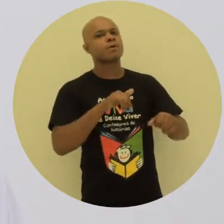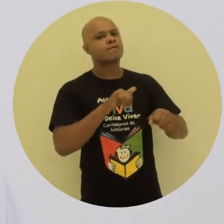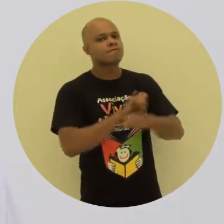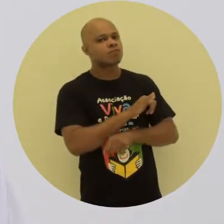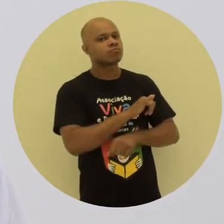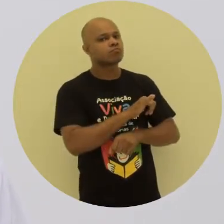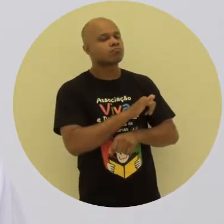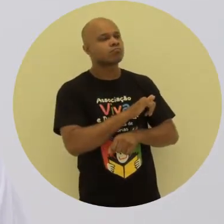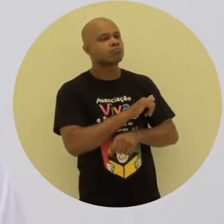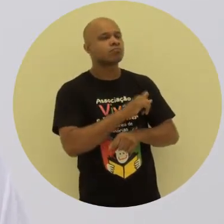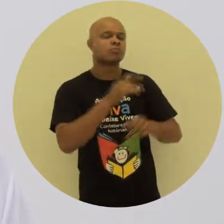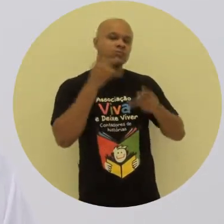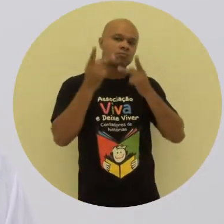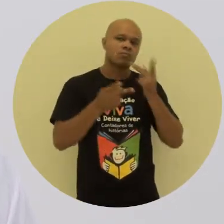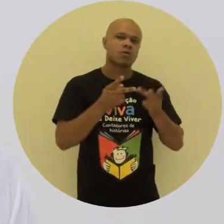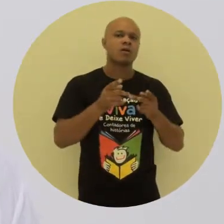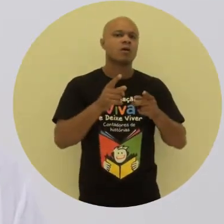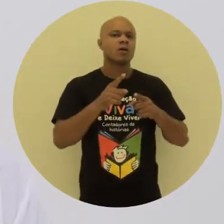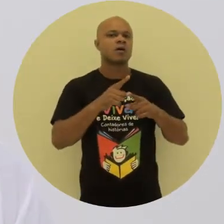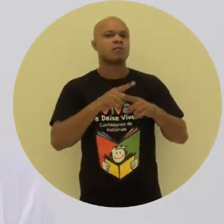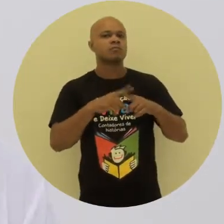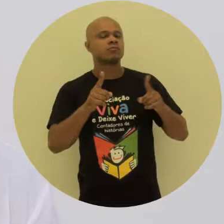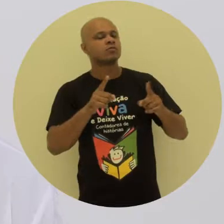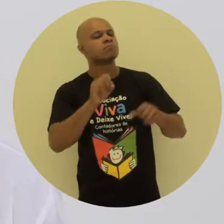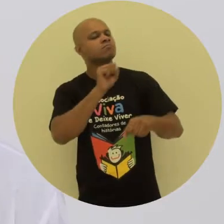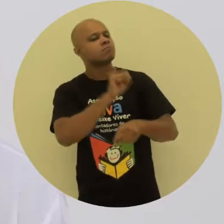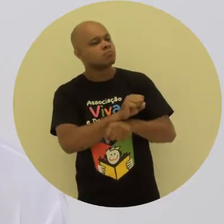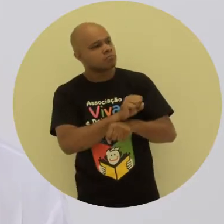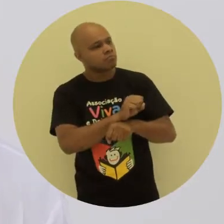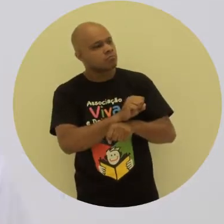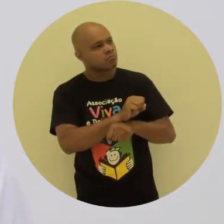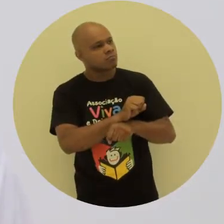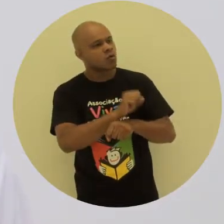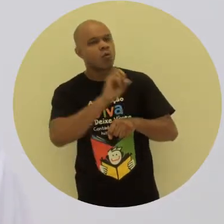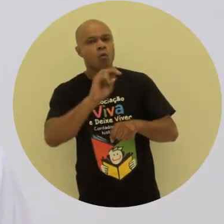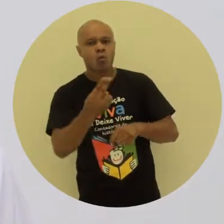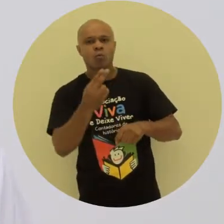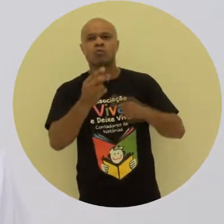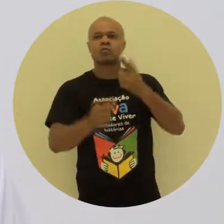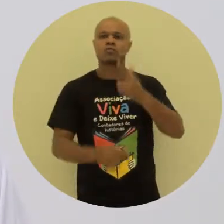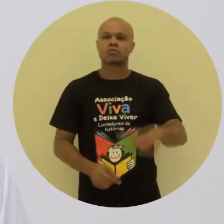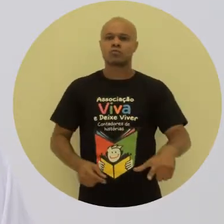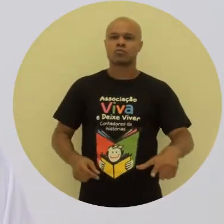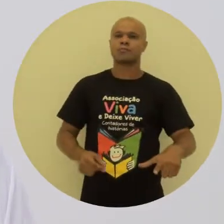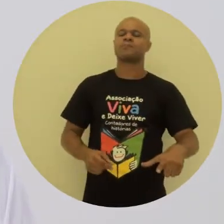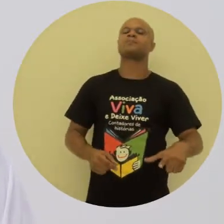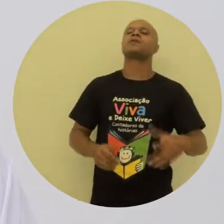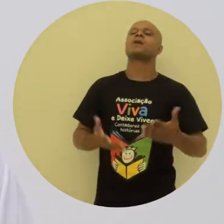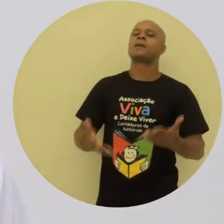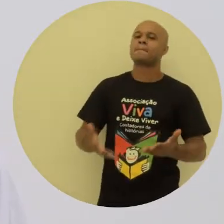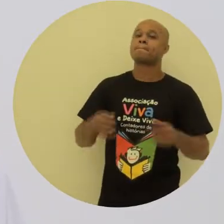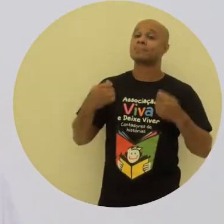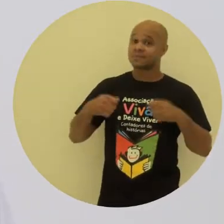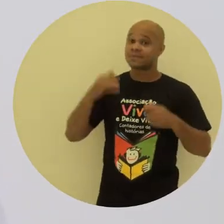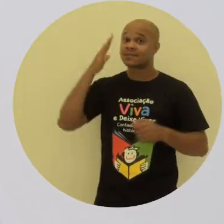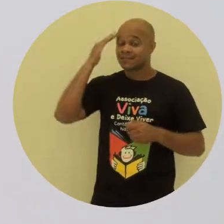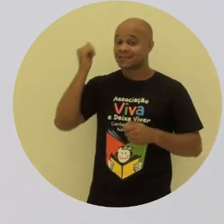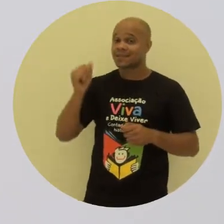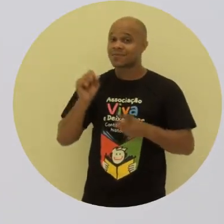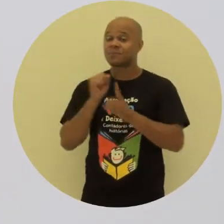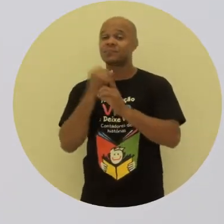fato, ele para ou continua a história com a Vive e Deixe Viver. A Associação Vive e Deixe Viver abre um espaço